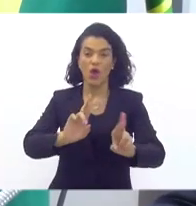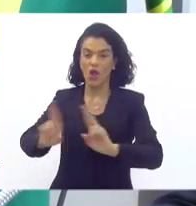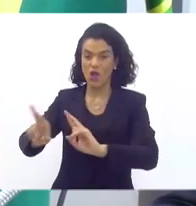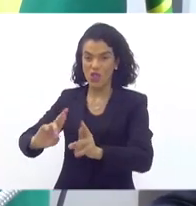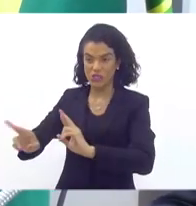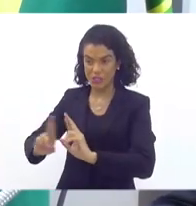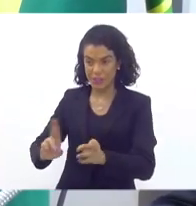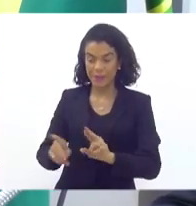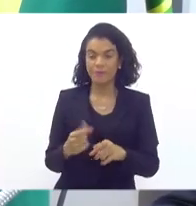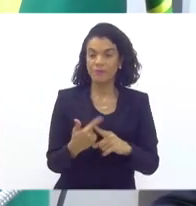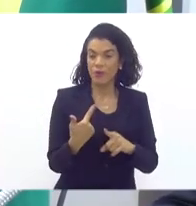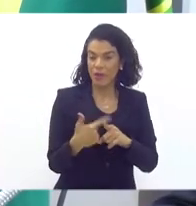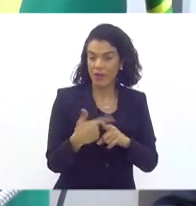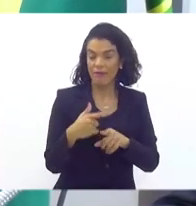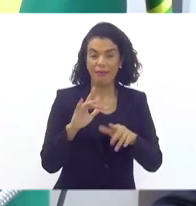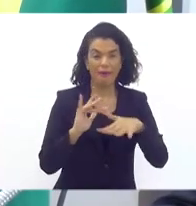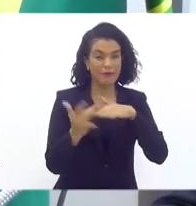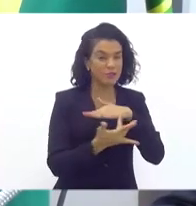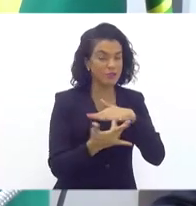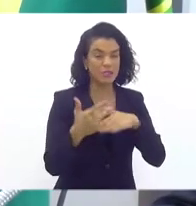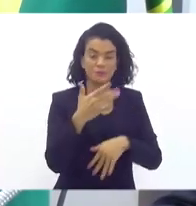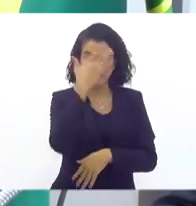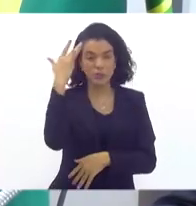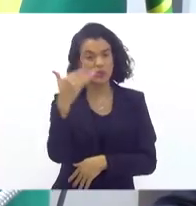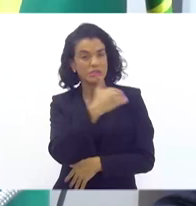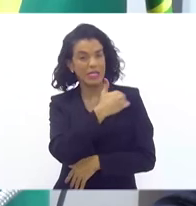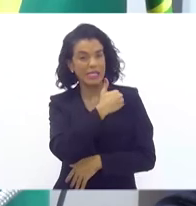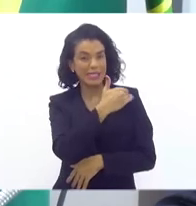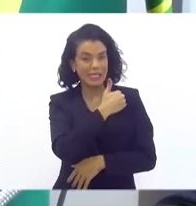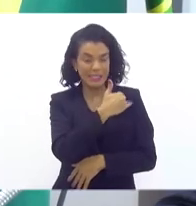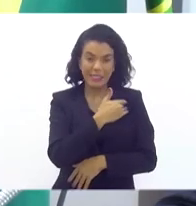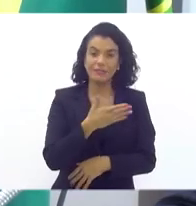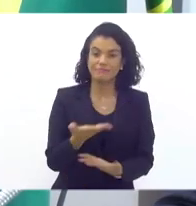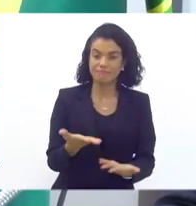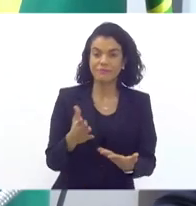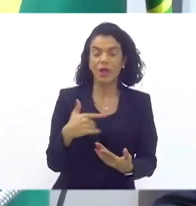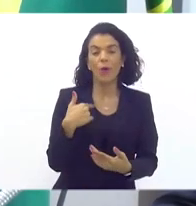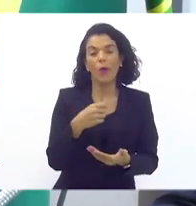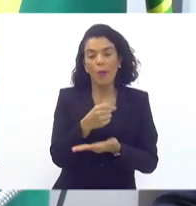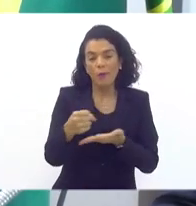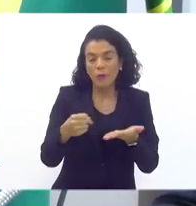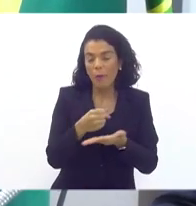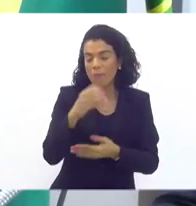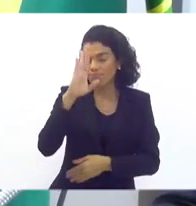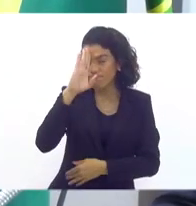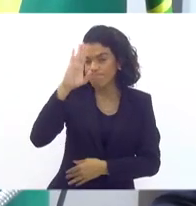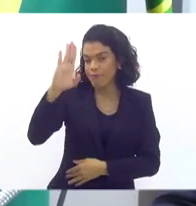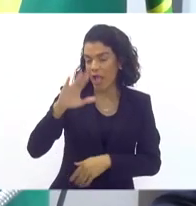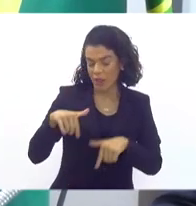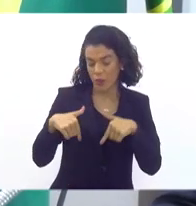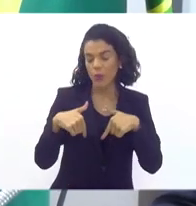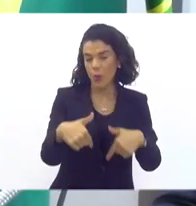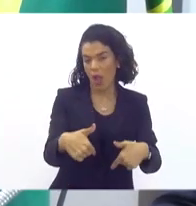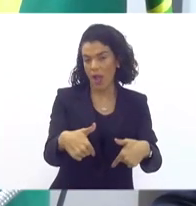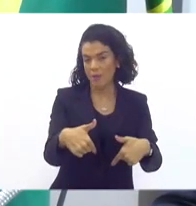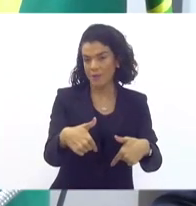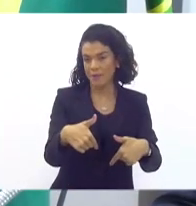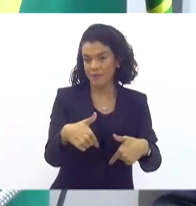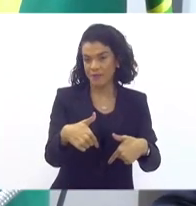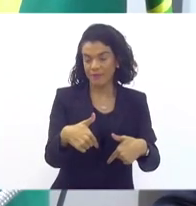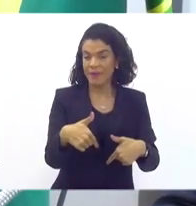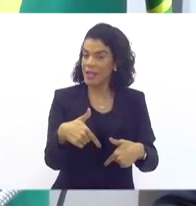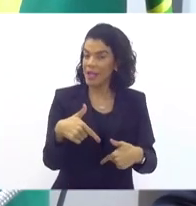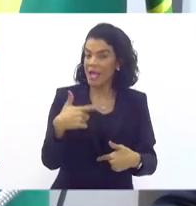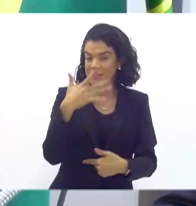diariamente nos gabinetes nas redes sociais e através dessa comissão eu tenha mais absoluta convicção que a gente vai atuar numa Seara Que